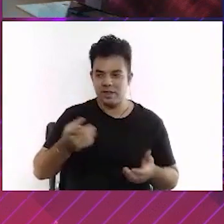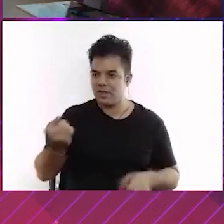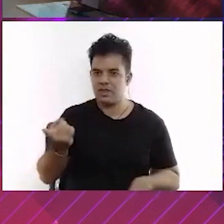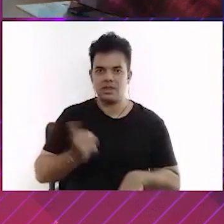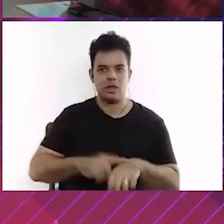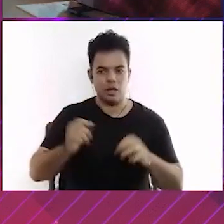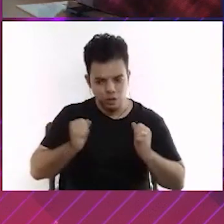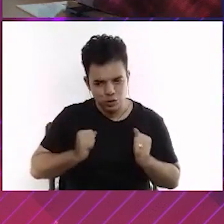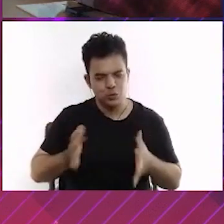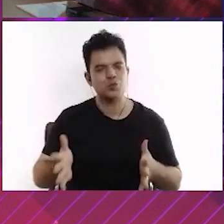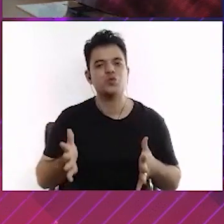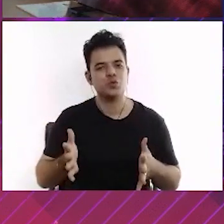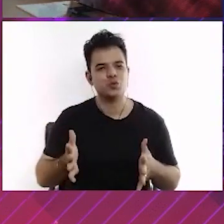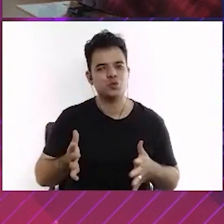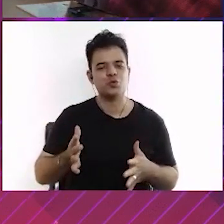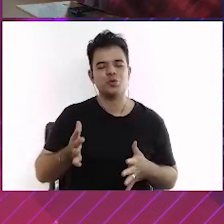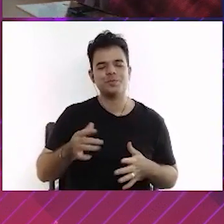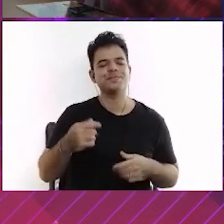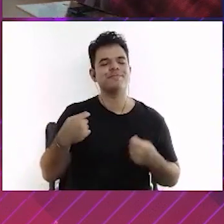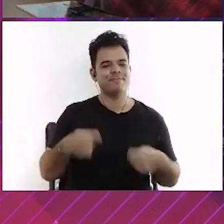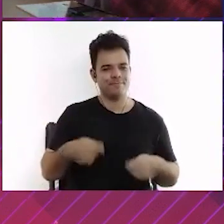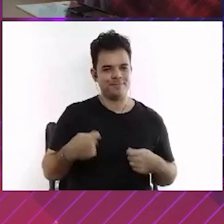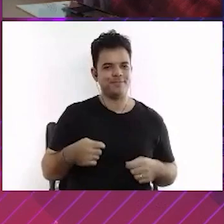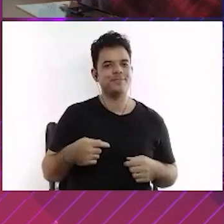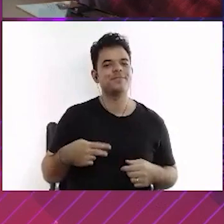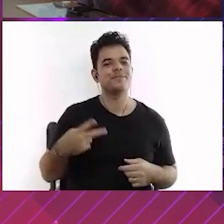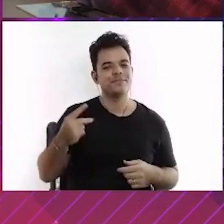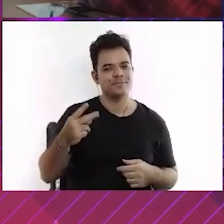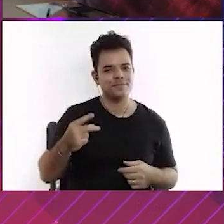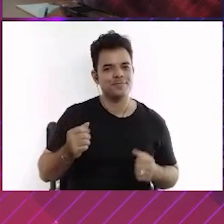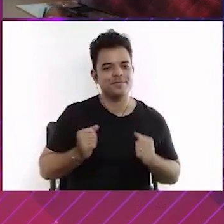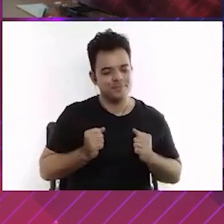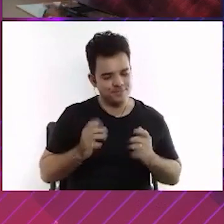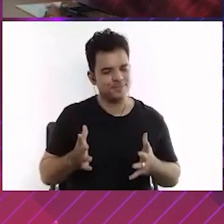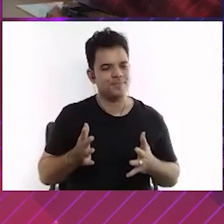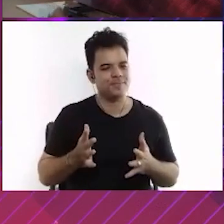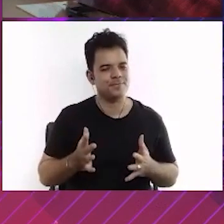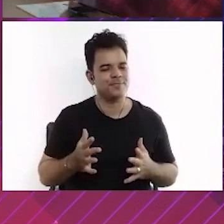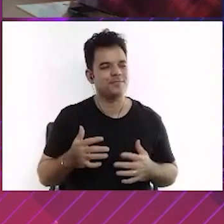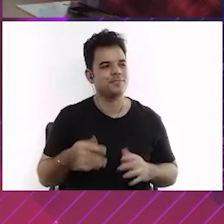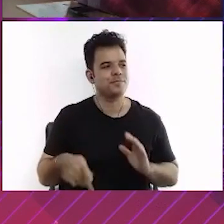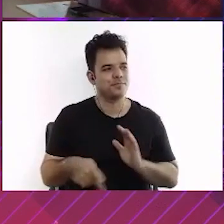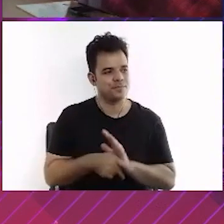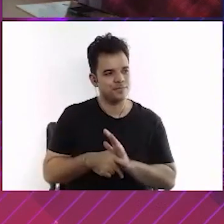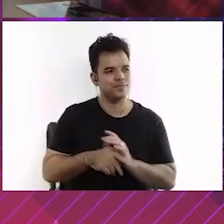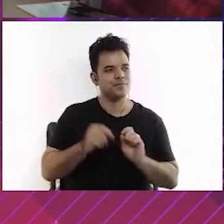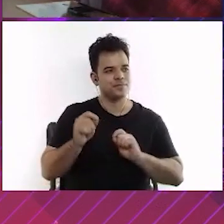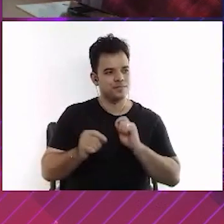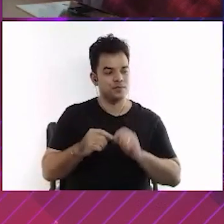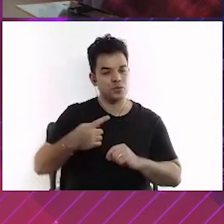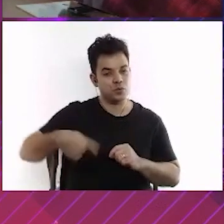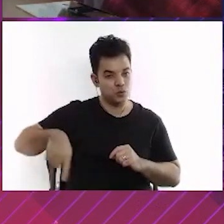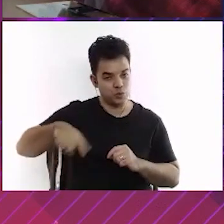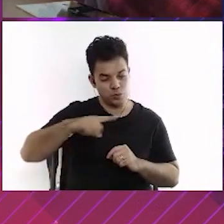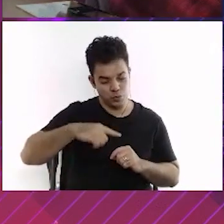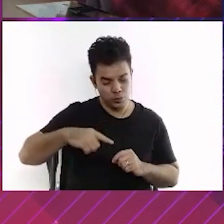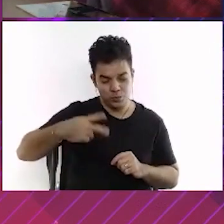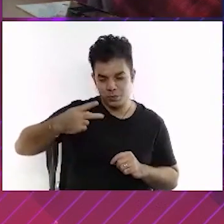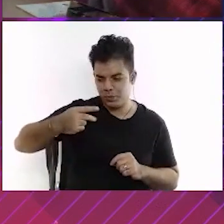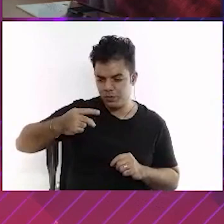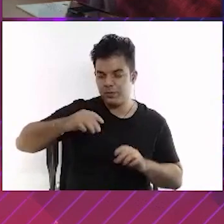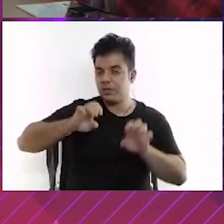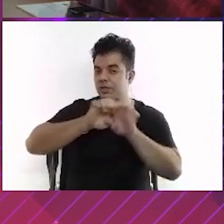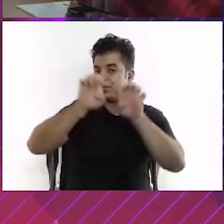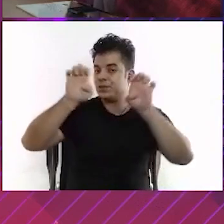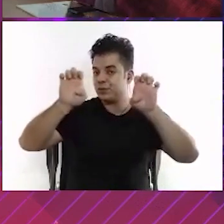longo do funil do conhecimento. Então, avançamos para a etapa de heurística. Então, essa etapa de heurística fez com que a gente